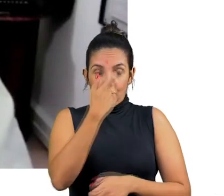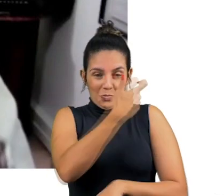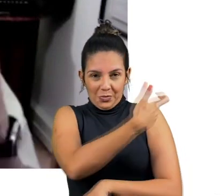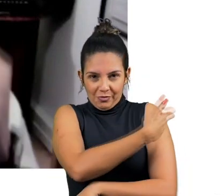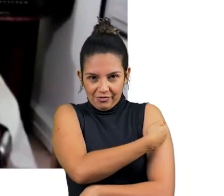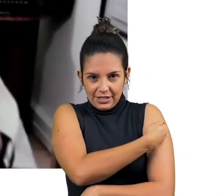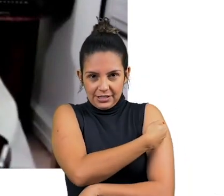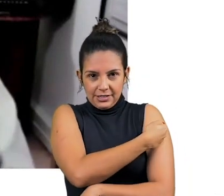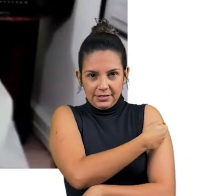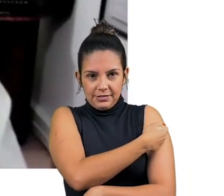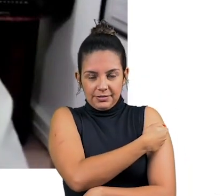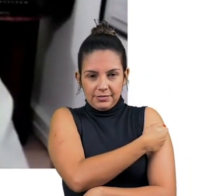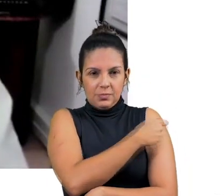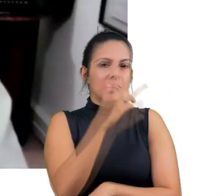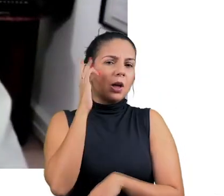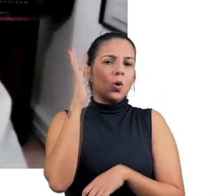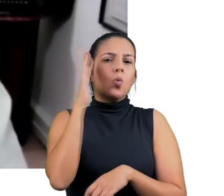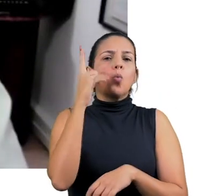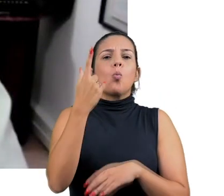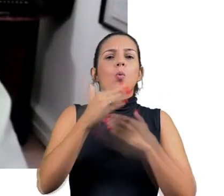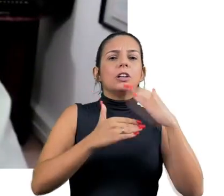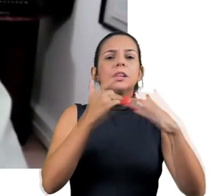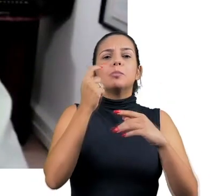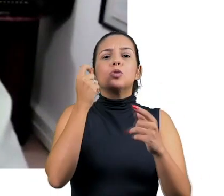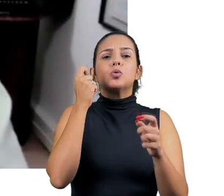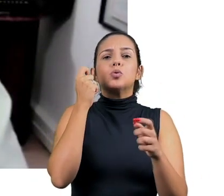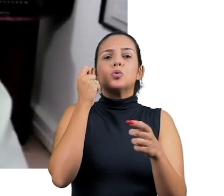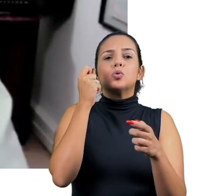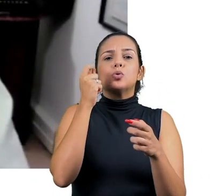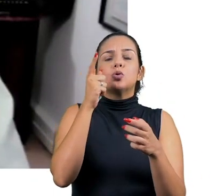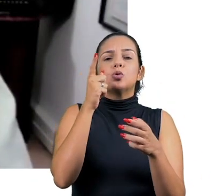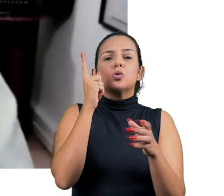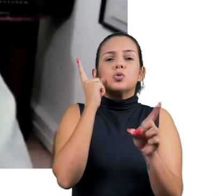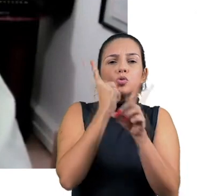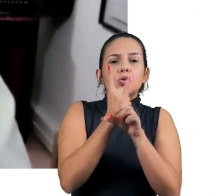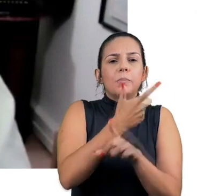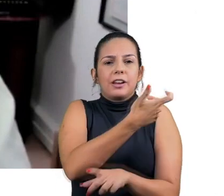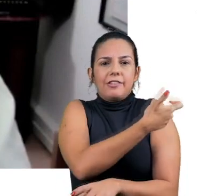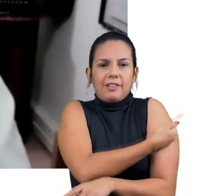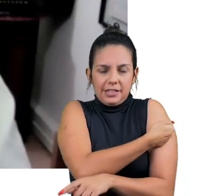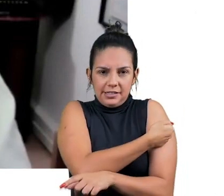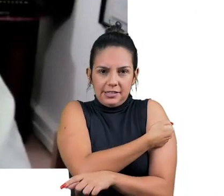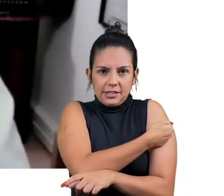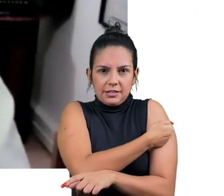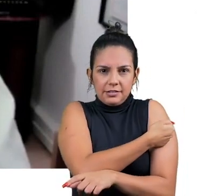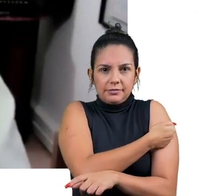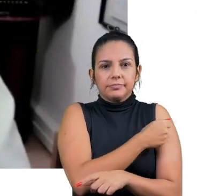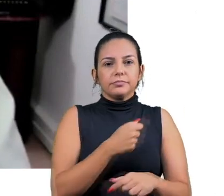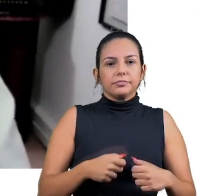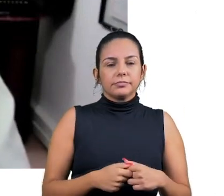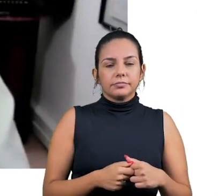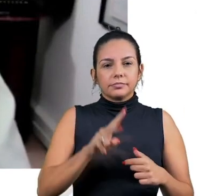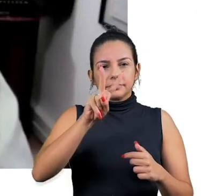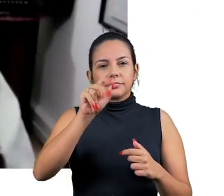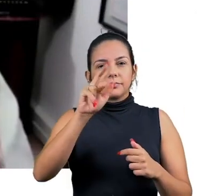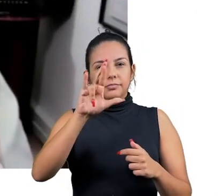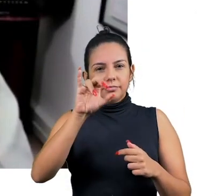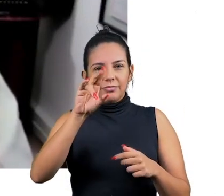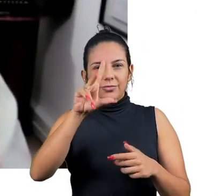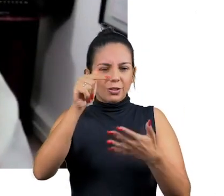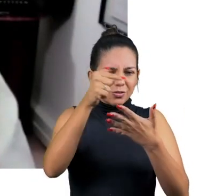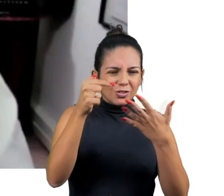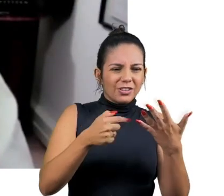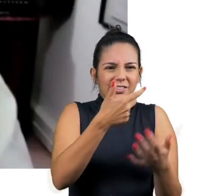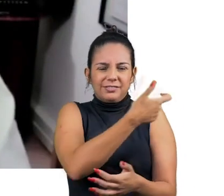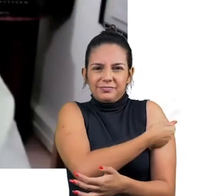vacina... Pensa assim, quanto tempo levou para descobrir a vacina da tuberculose? 80 anos. Varíola, etc.